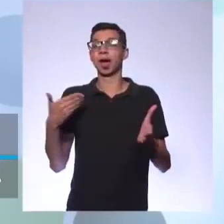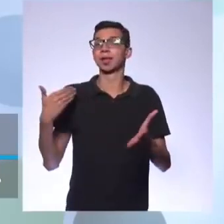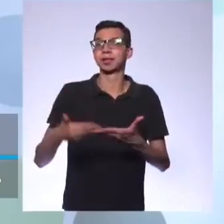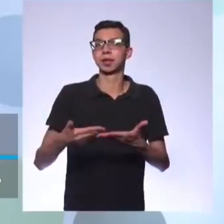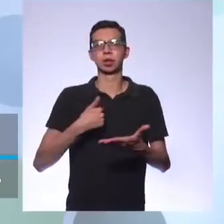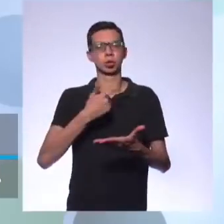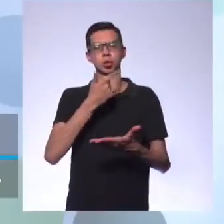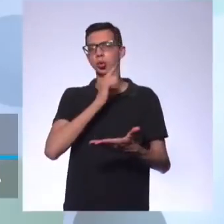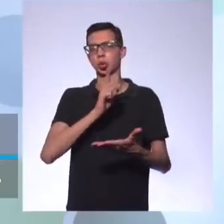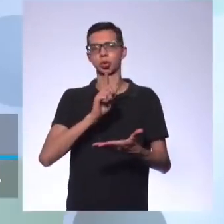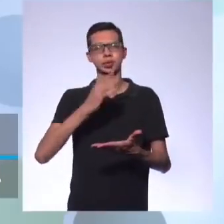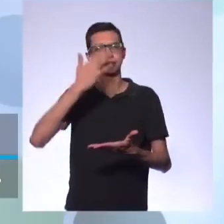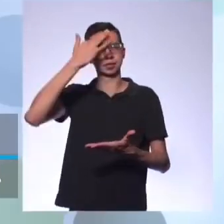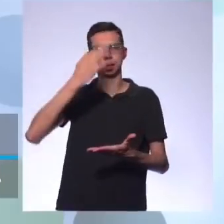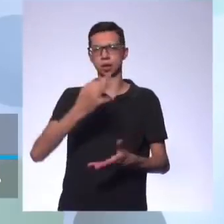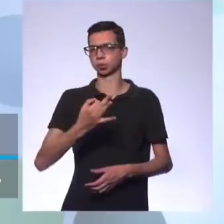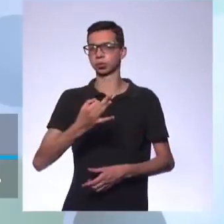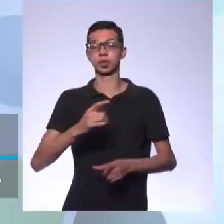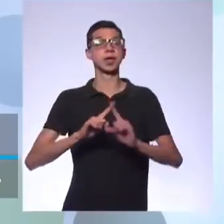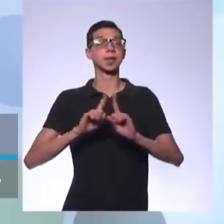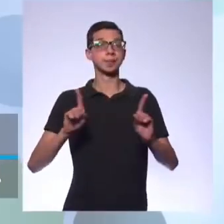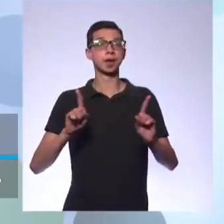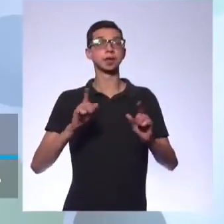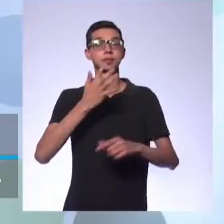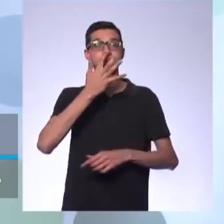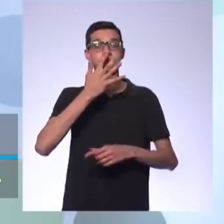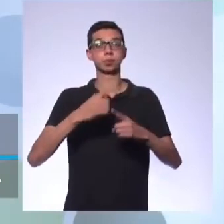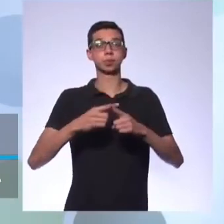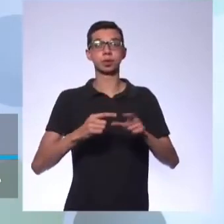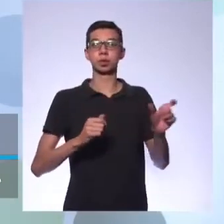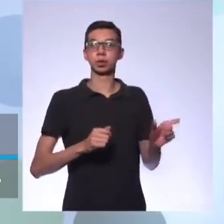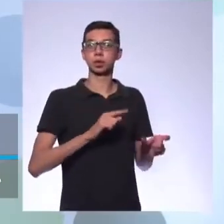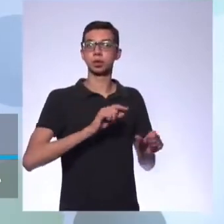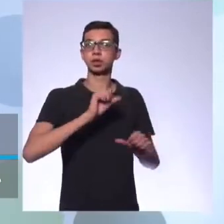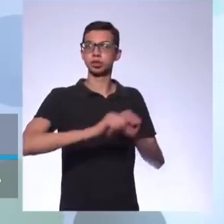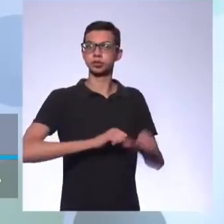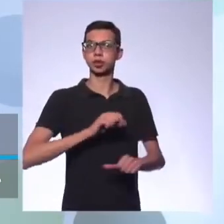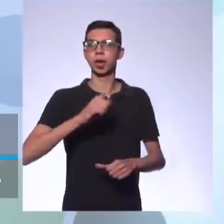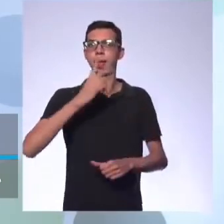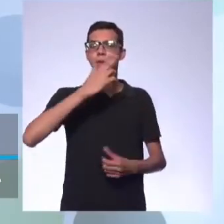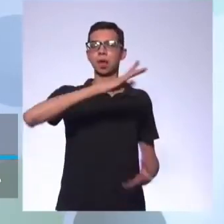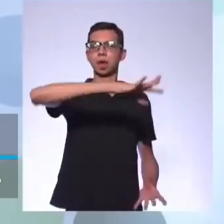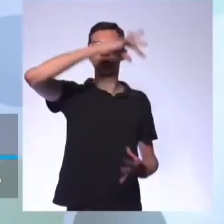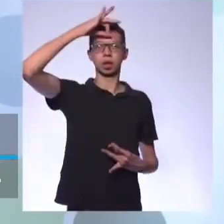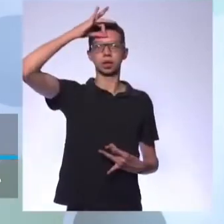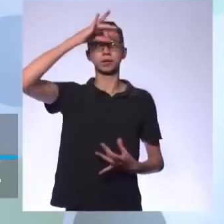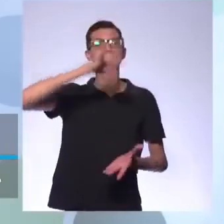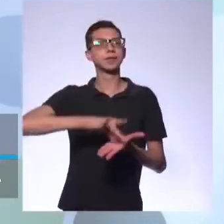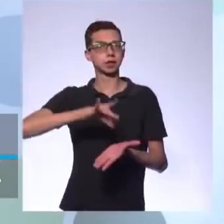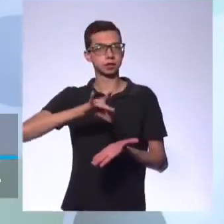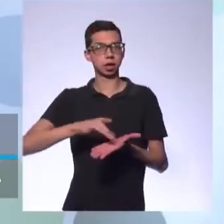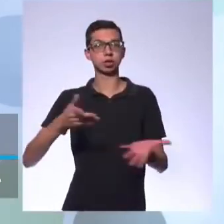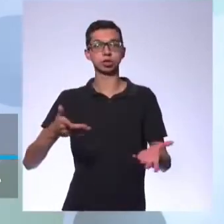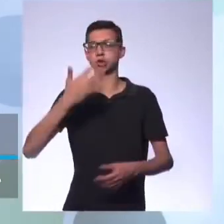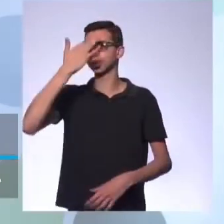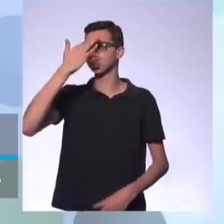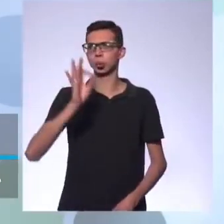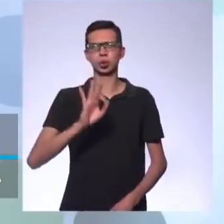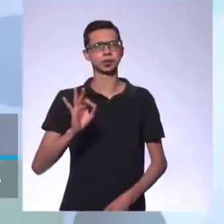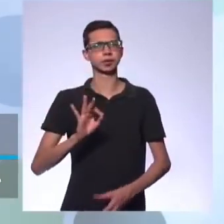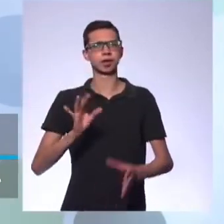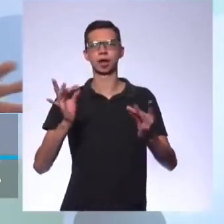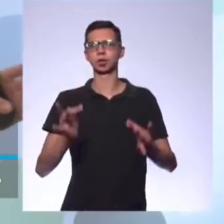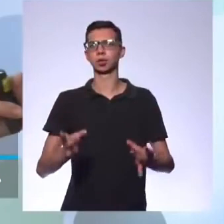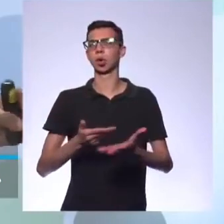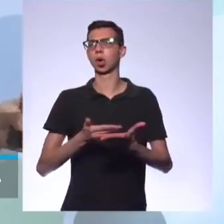me admiro muito, porque você transforma o personagem, você é parte do personagem, né? Então, eu não entendo muito disso. Eu começo a falar,